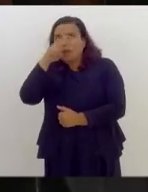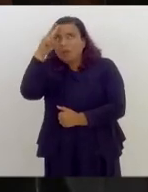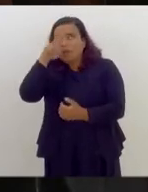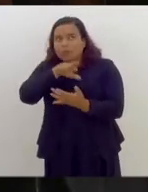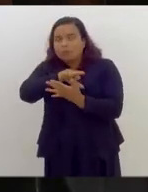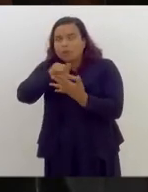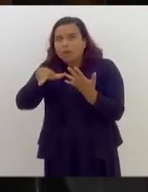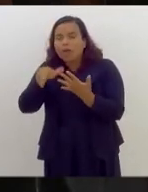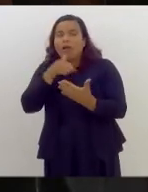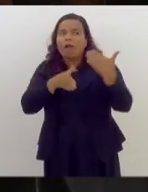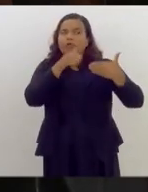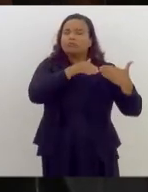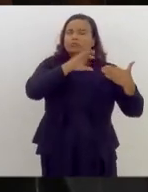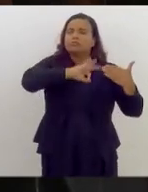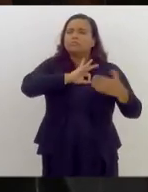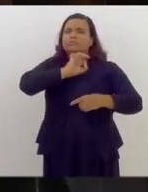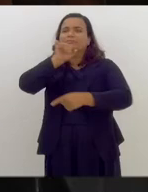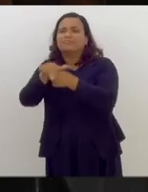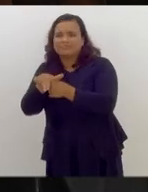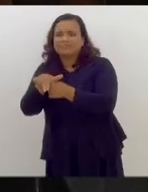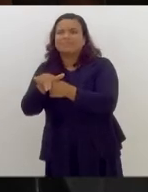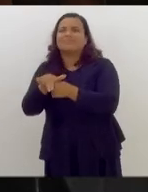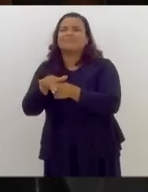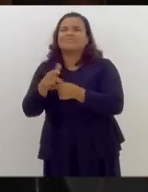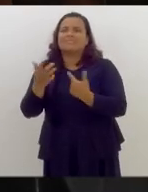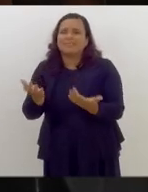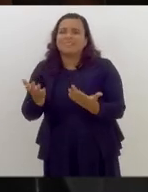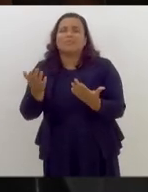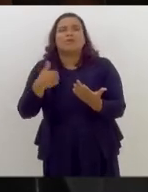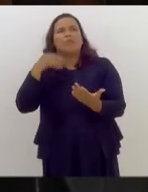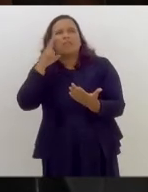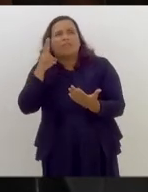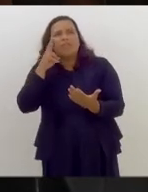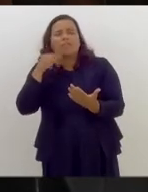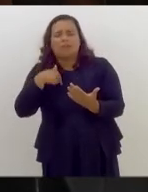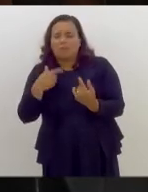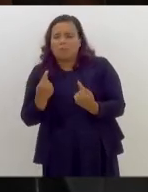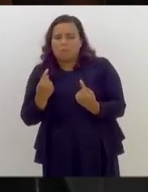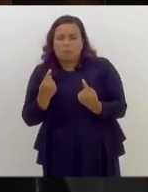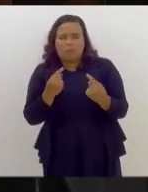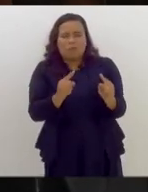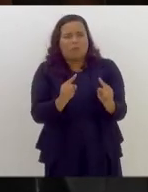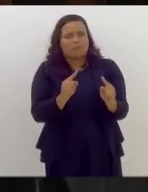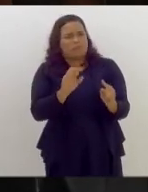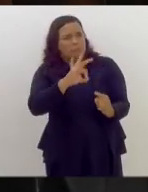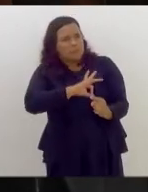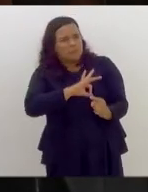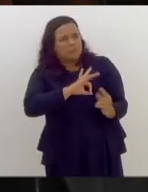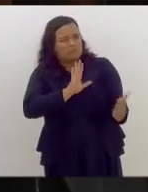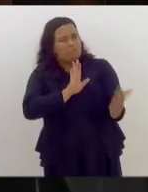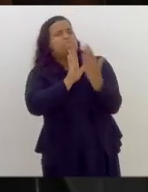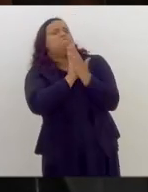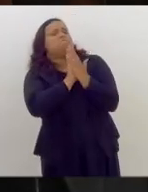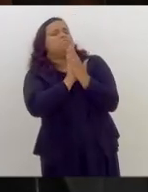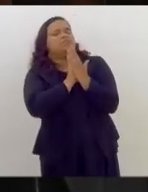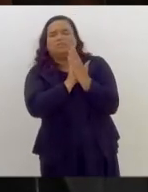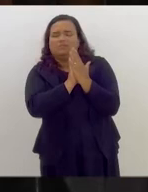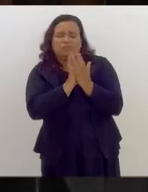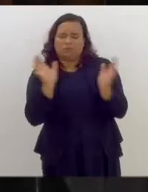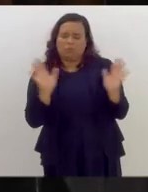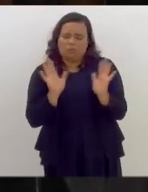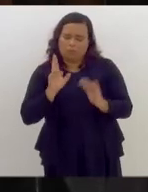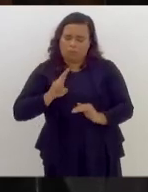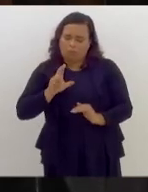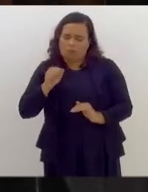os policiais o que eu não gostava que os delegados fizessem comigo quando policial eu era, quando eu era